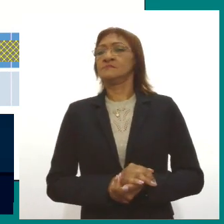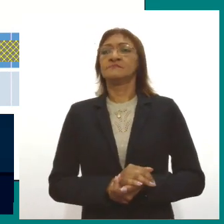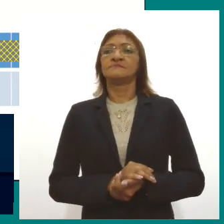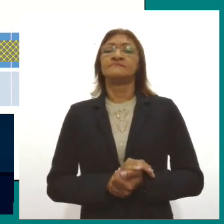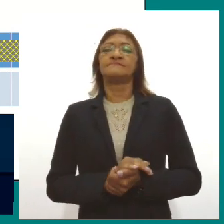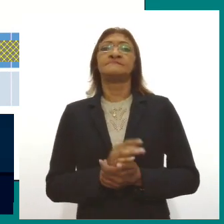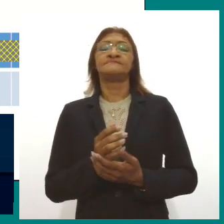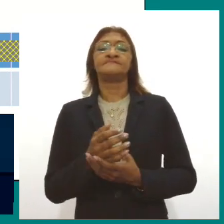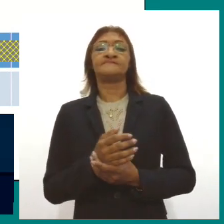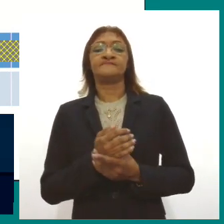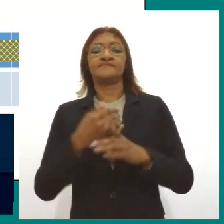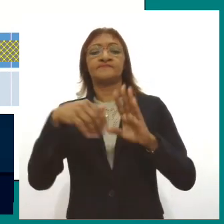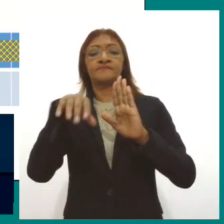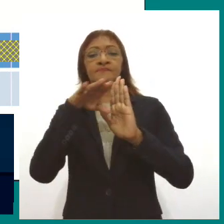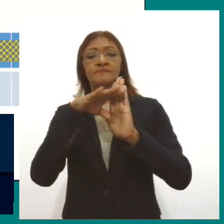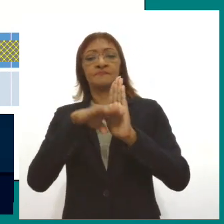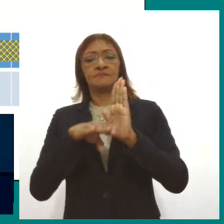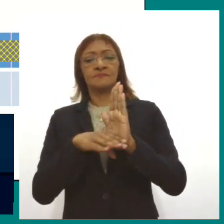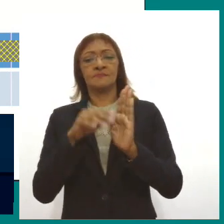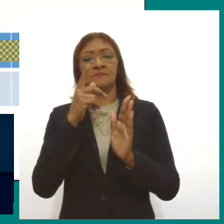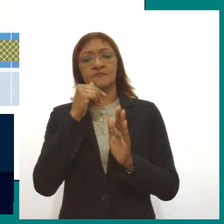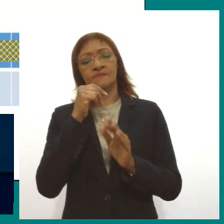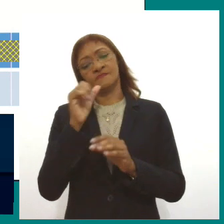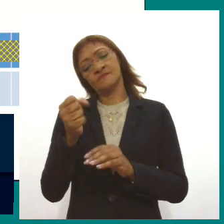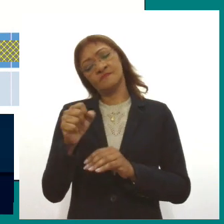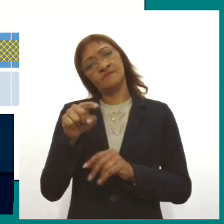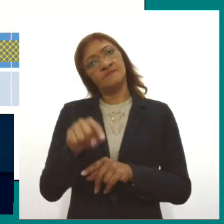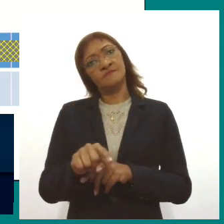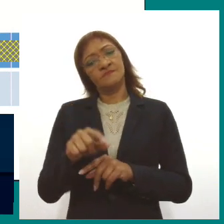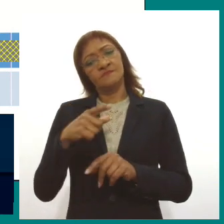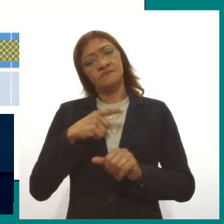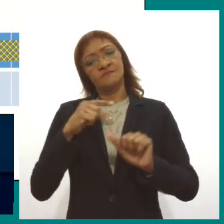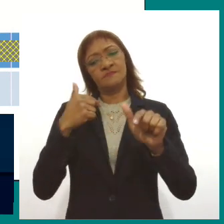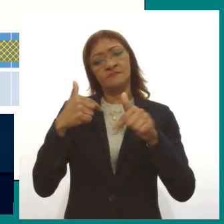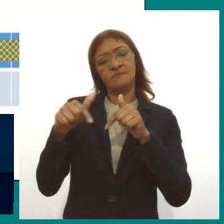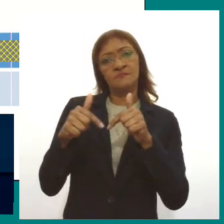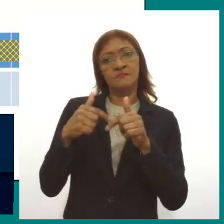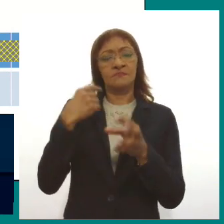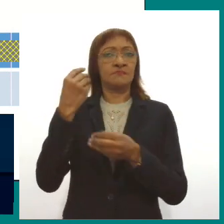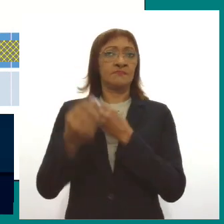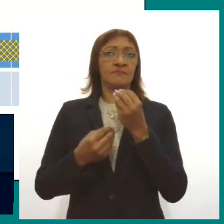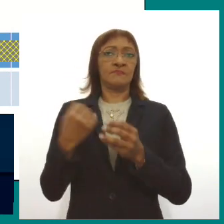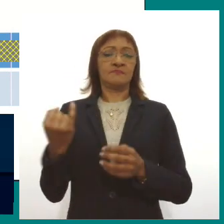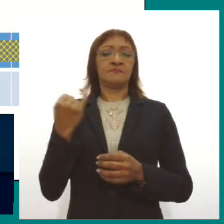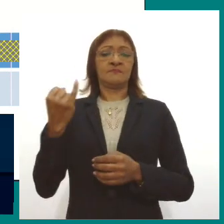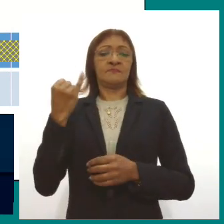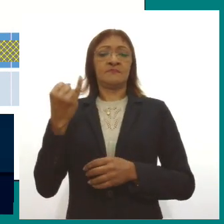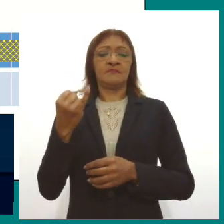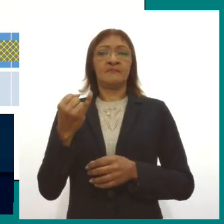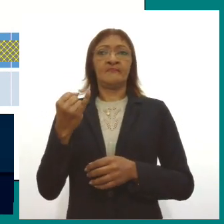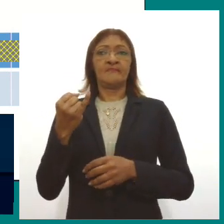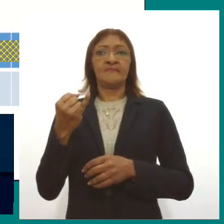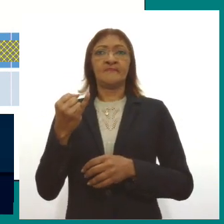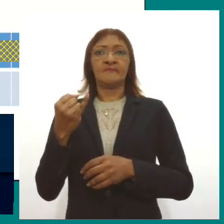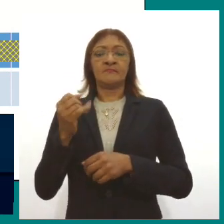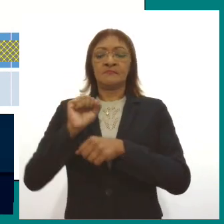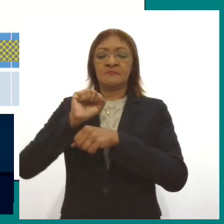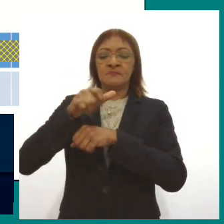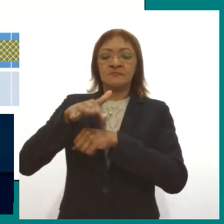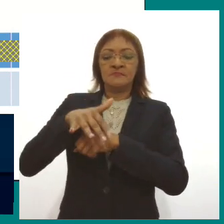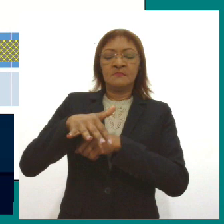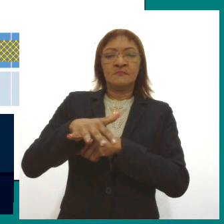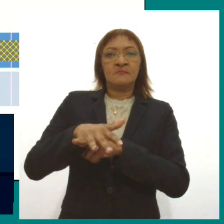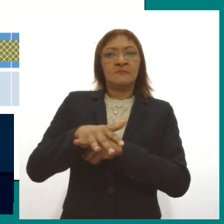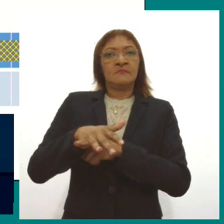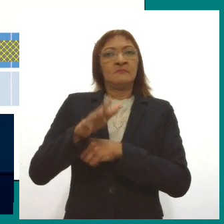No programa Água Sergipe, a gente desenvolveu diversas ações muito importantes na segurança e recuperação de barragens. Isso é um trabalho